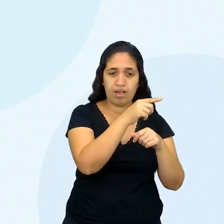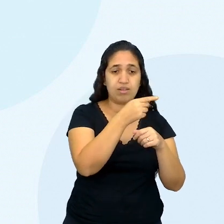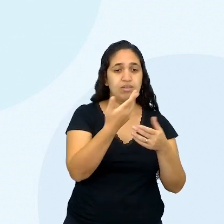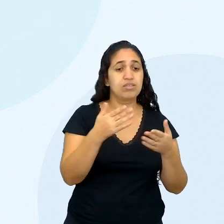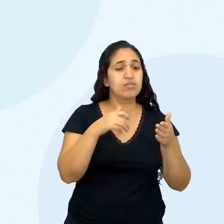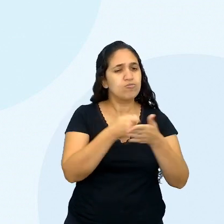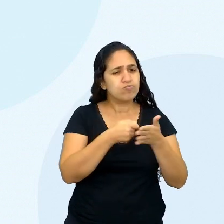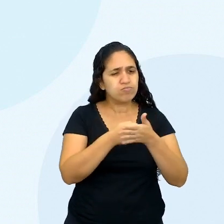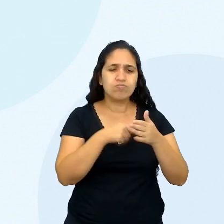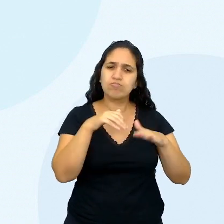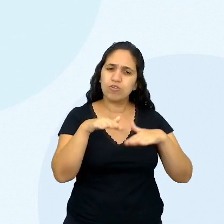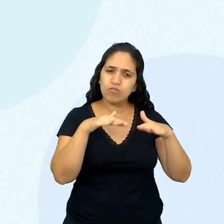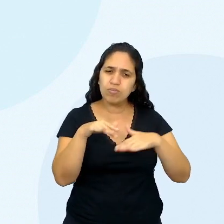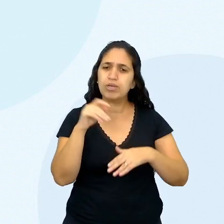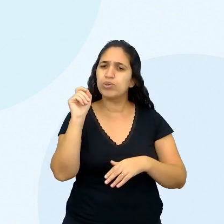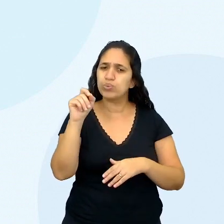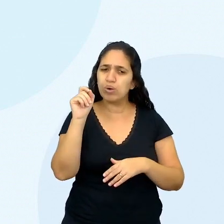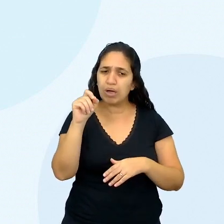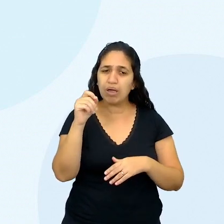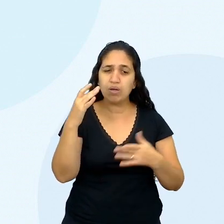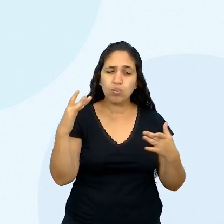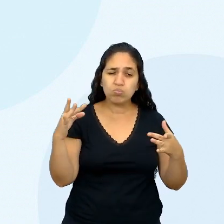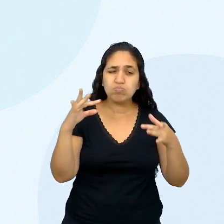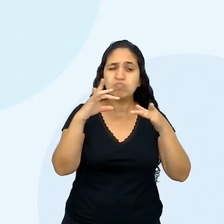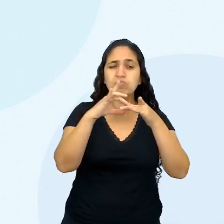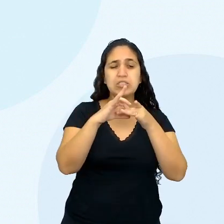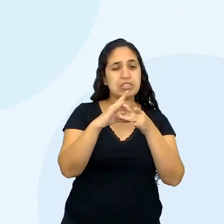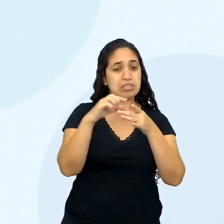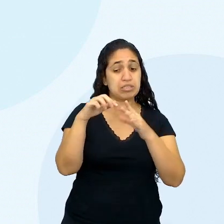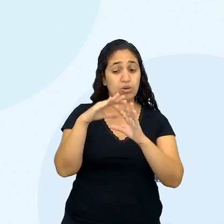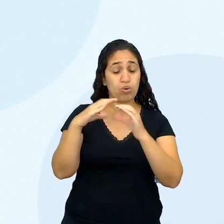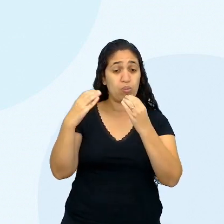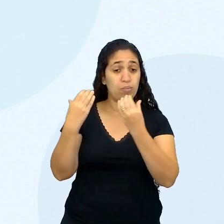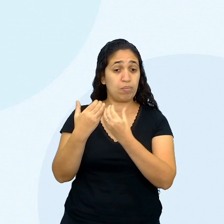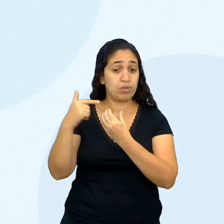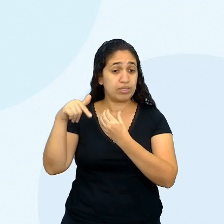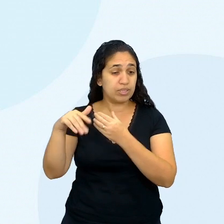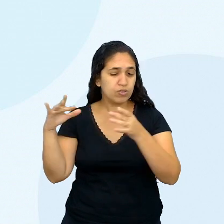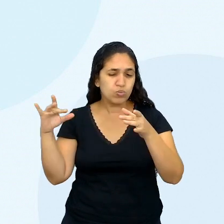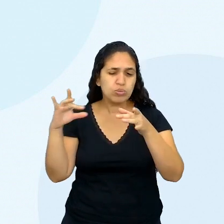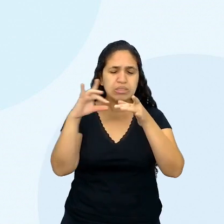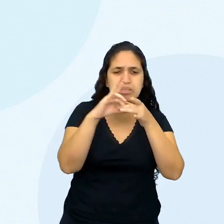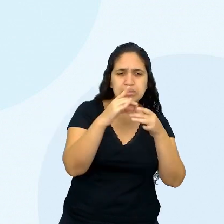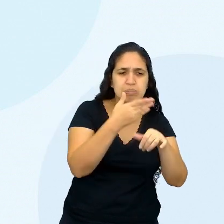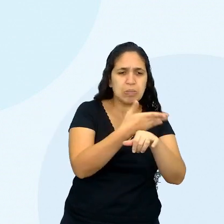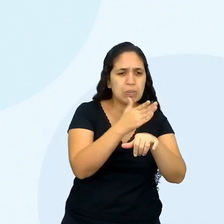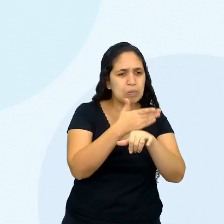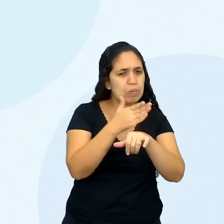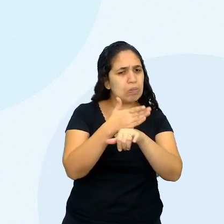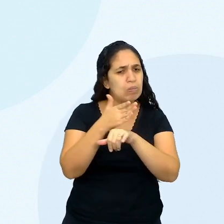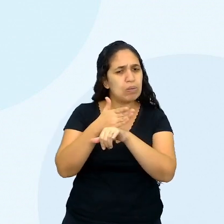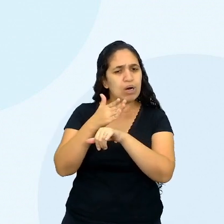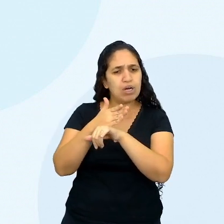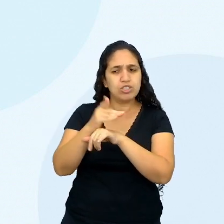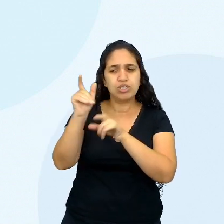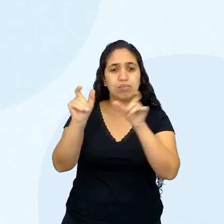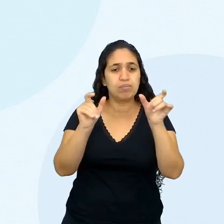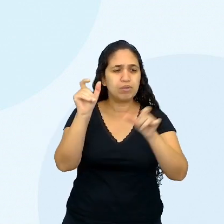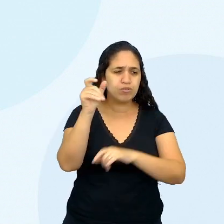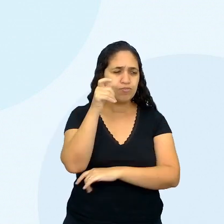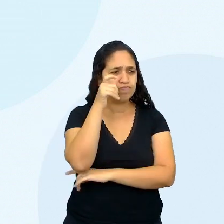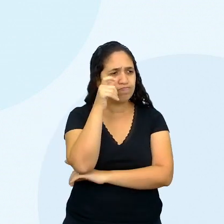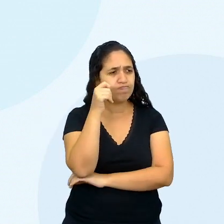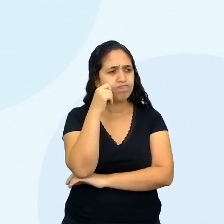movimento que tem a função de unir dentro de uma comunidade de práticas, pessoas que estão interessadas dentro